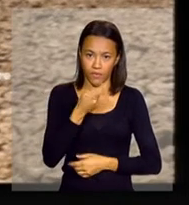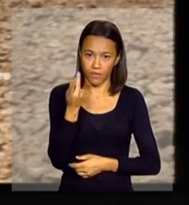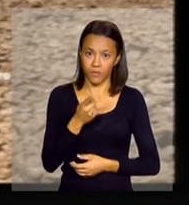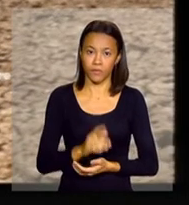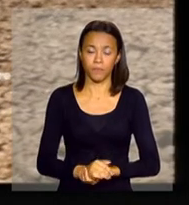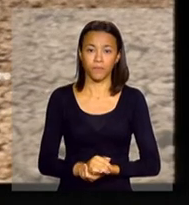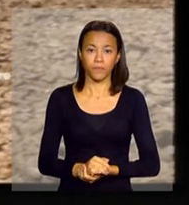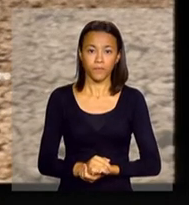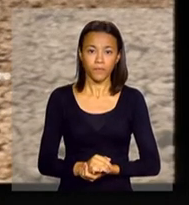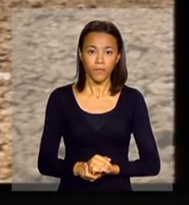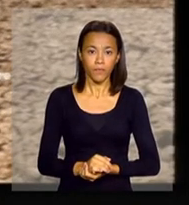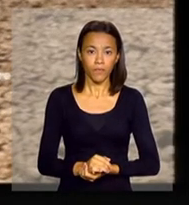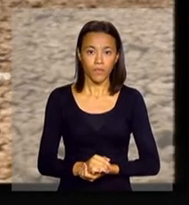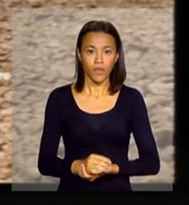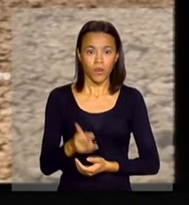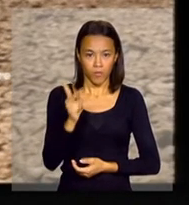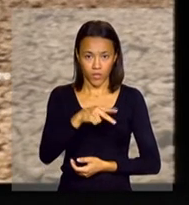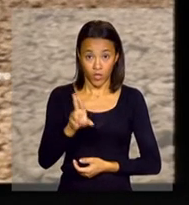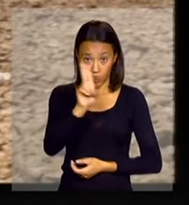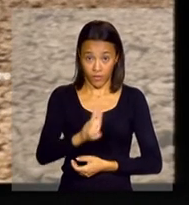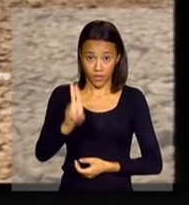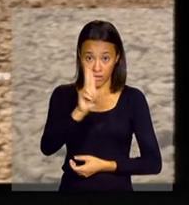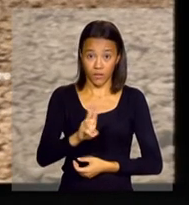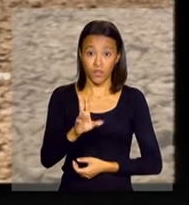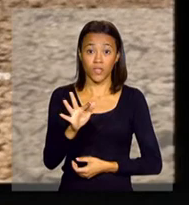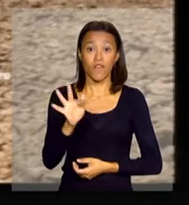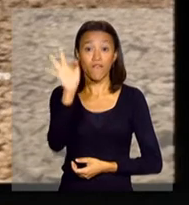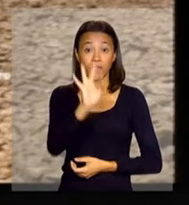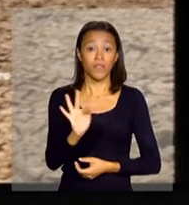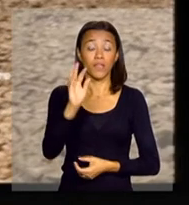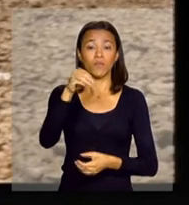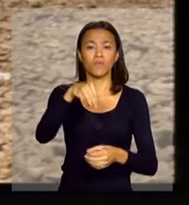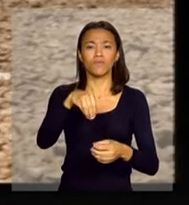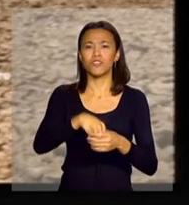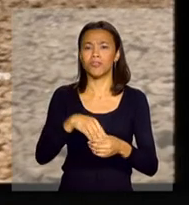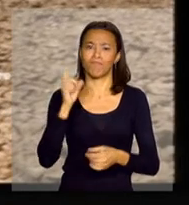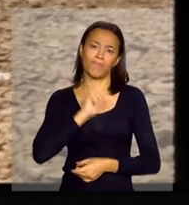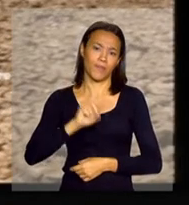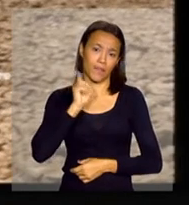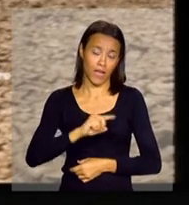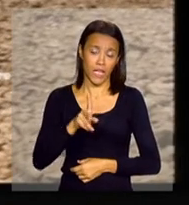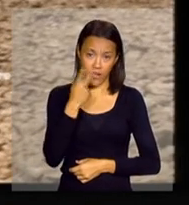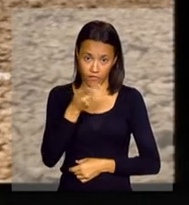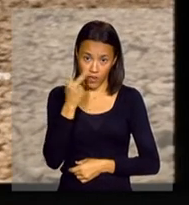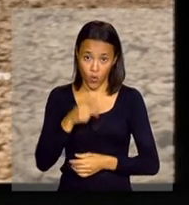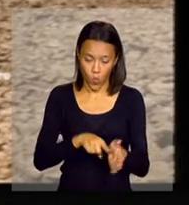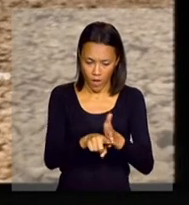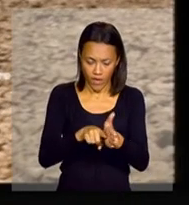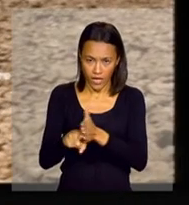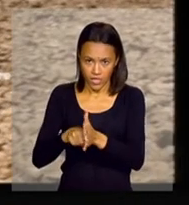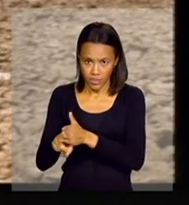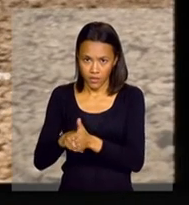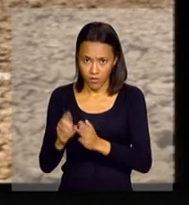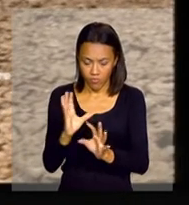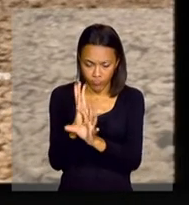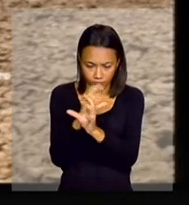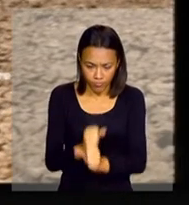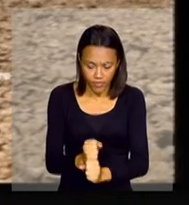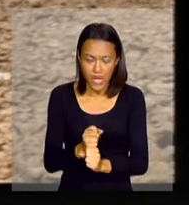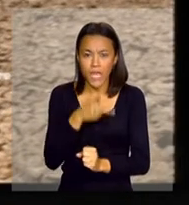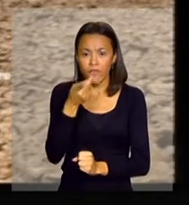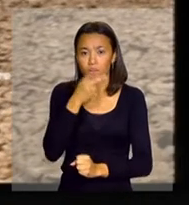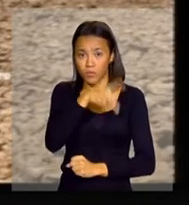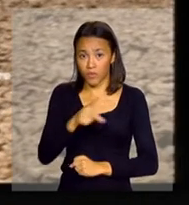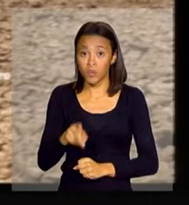é da Universidade Federal de Minas Gerais, que dizia, com base em análises estatísticas e projeções, que